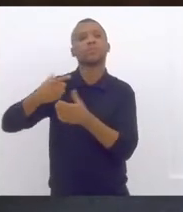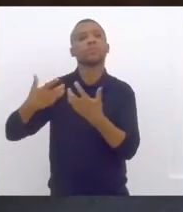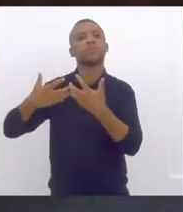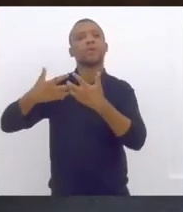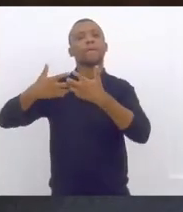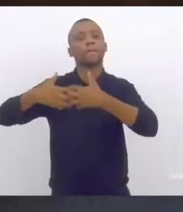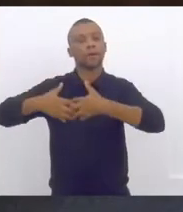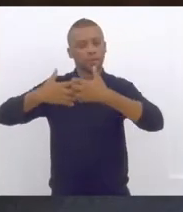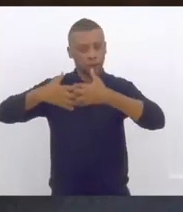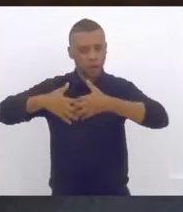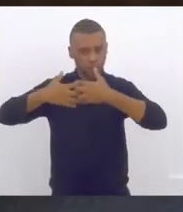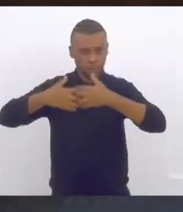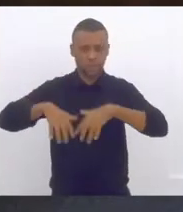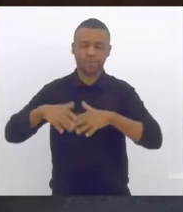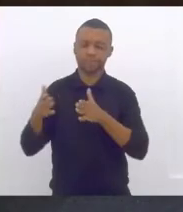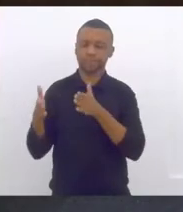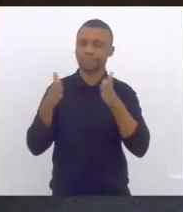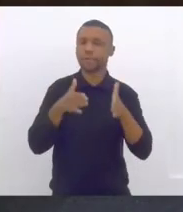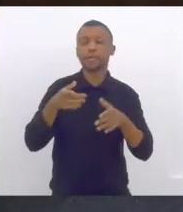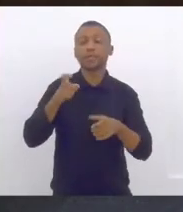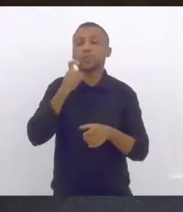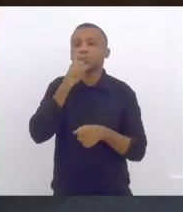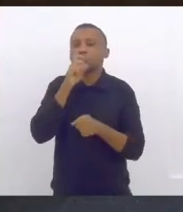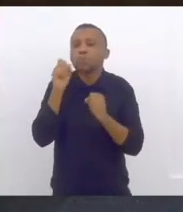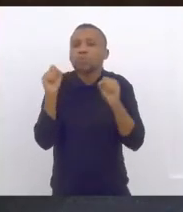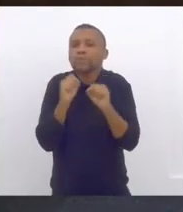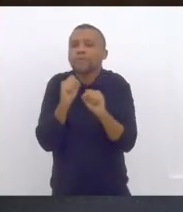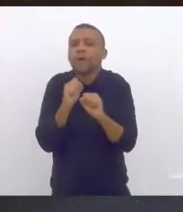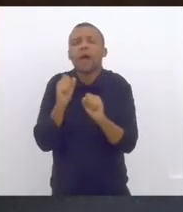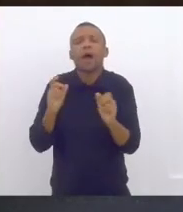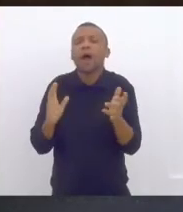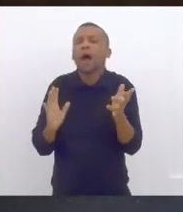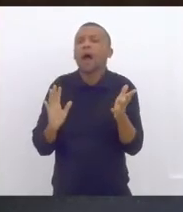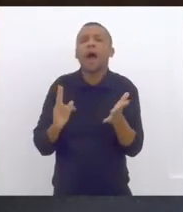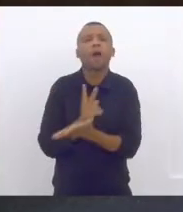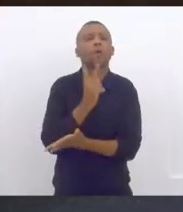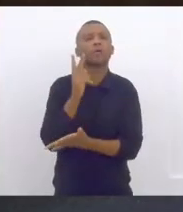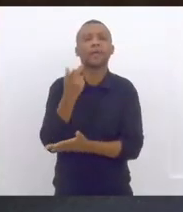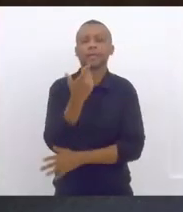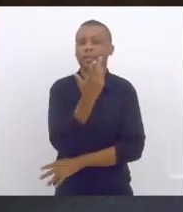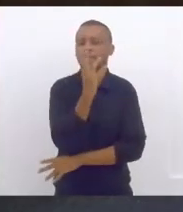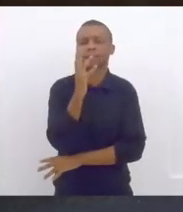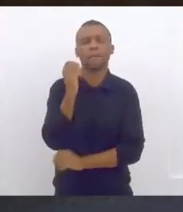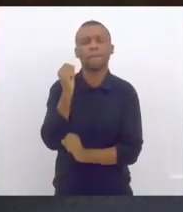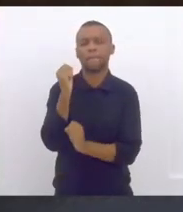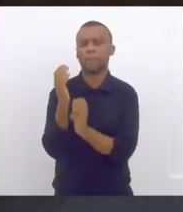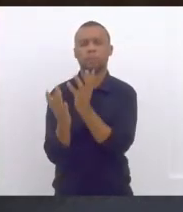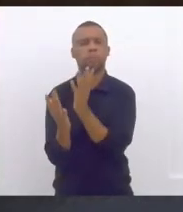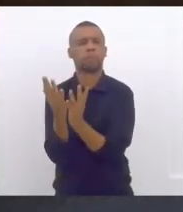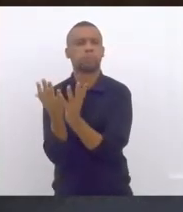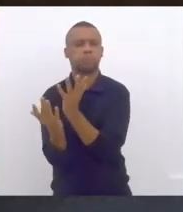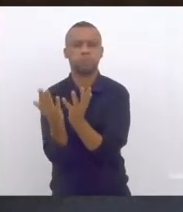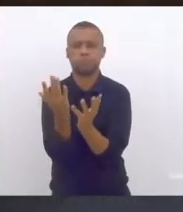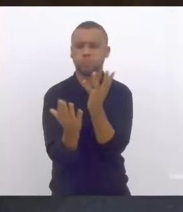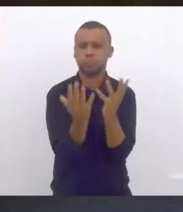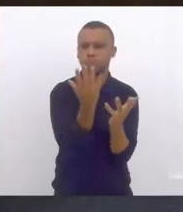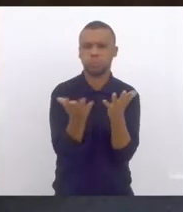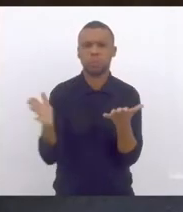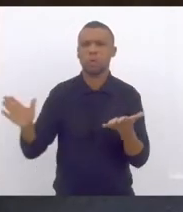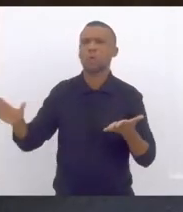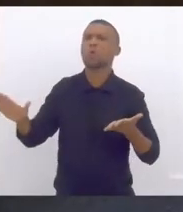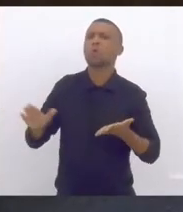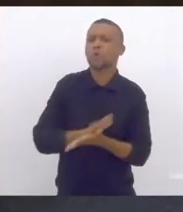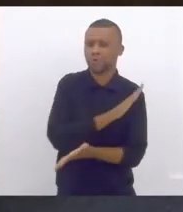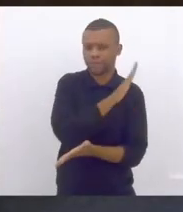do inverno, acontecem as queimadas, cada vez também de forma